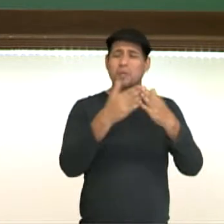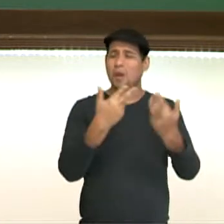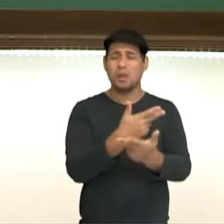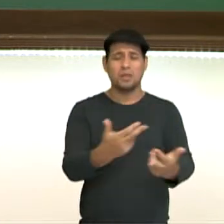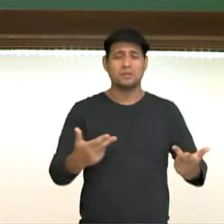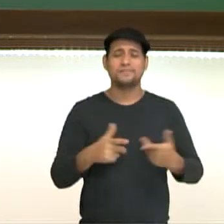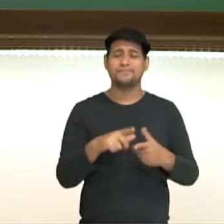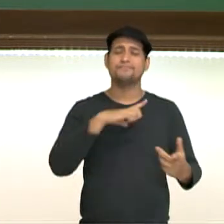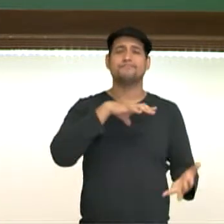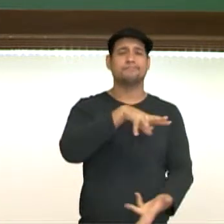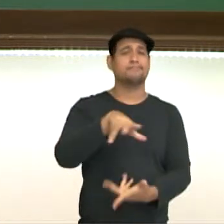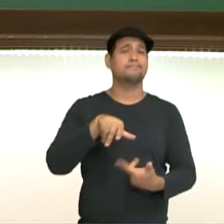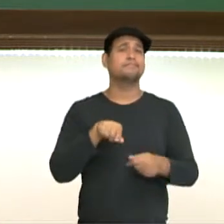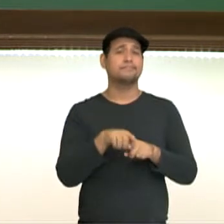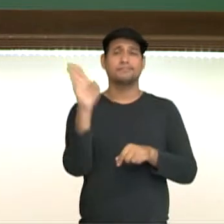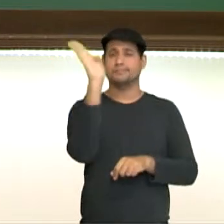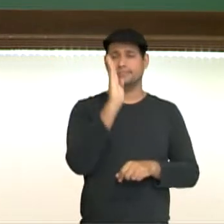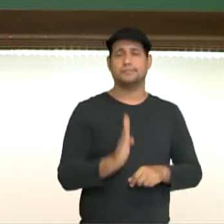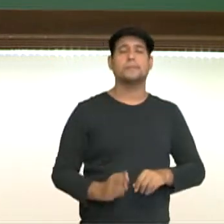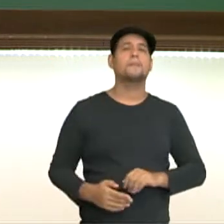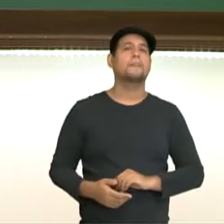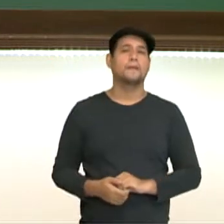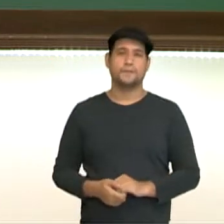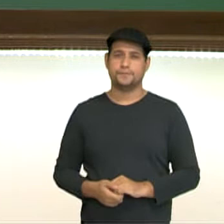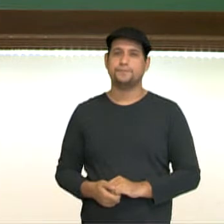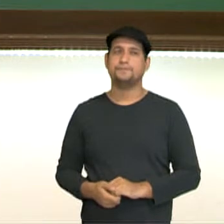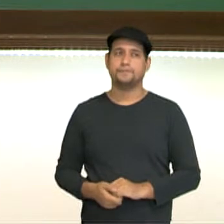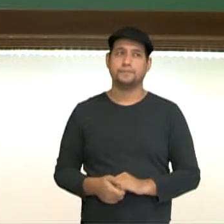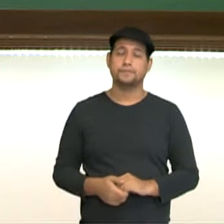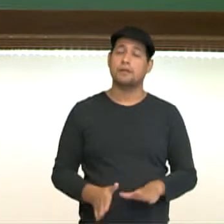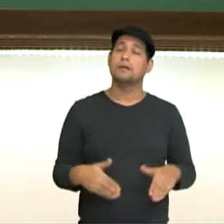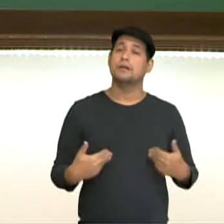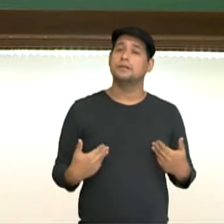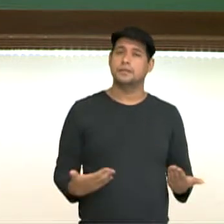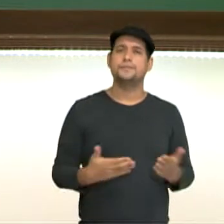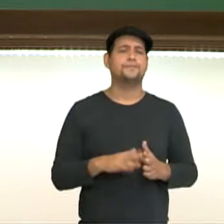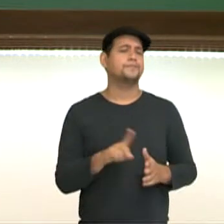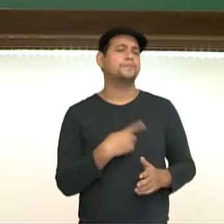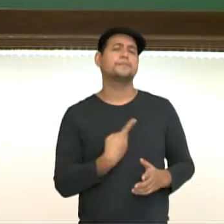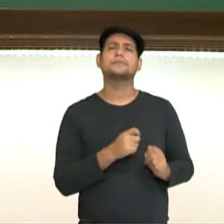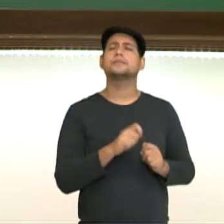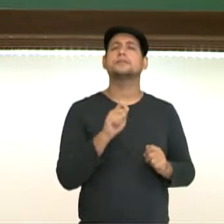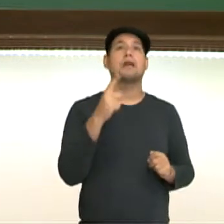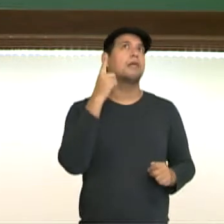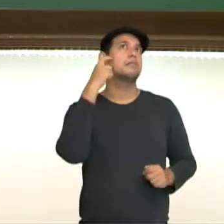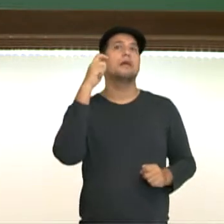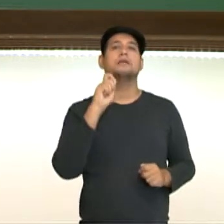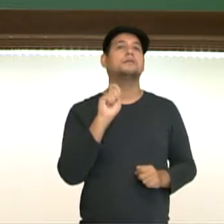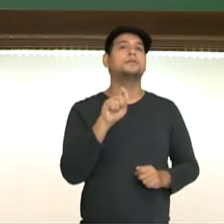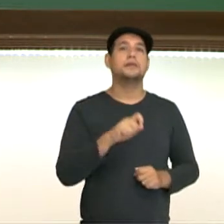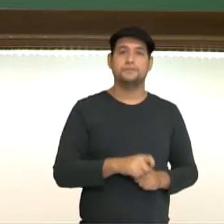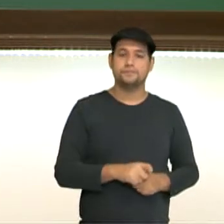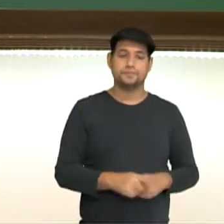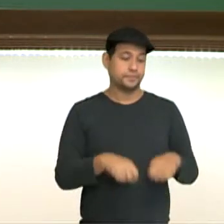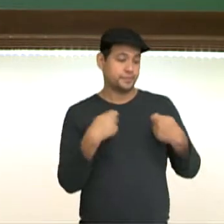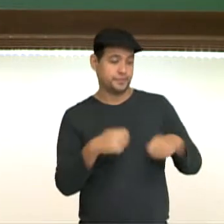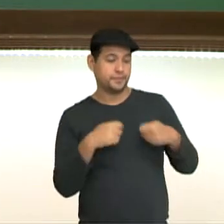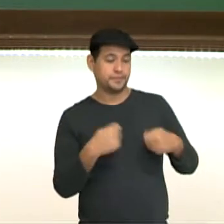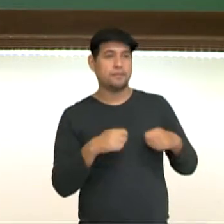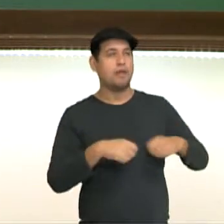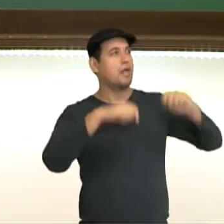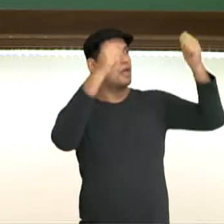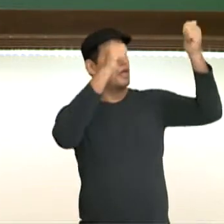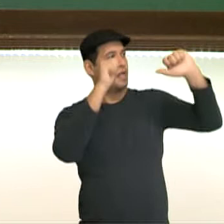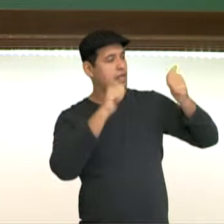efetiva no planeta e no Brasil? Bom, para isso, logicamente, a gente parte do pressuposto que devemos analisar o